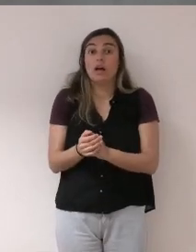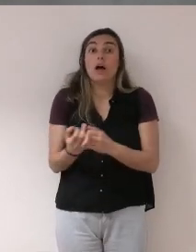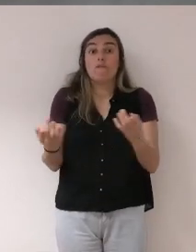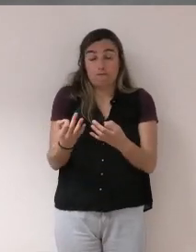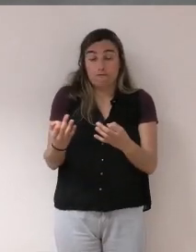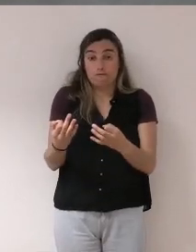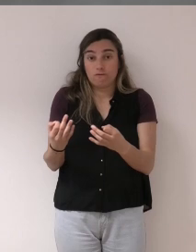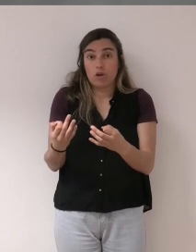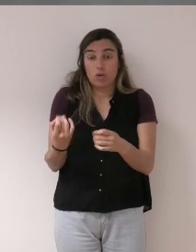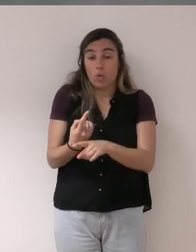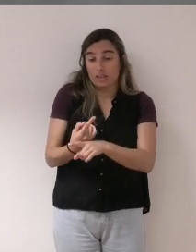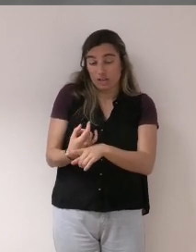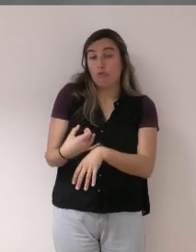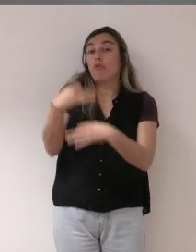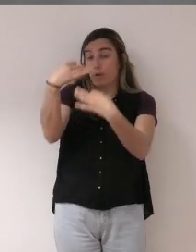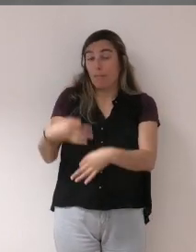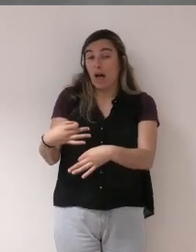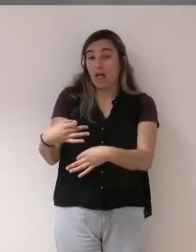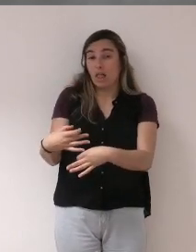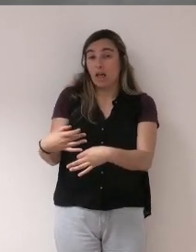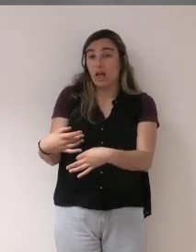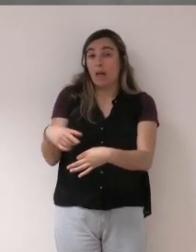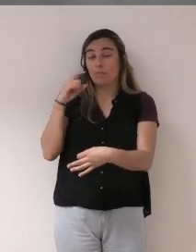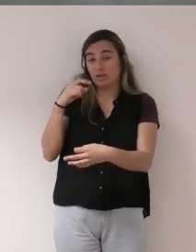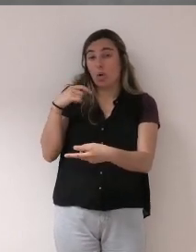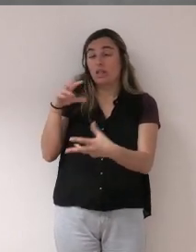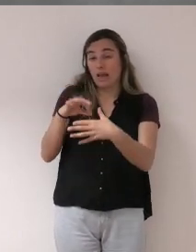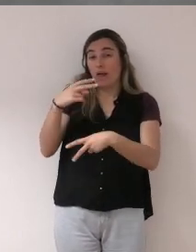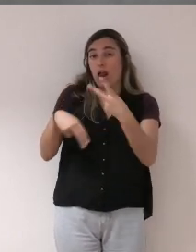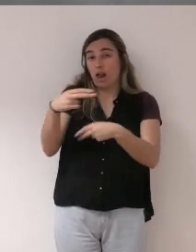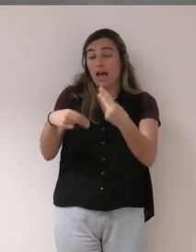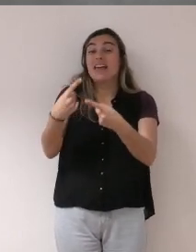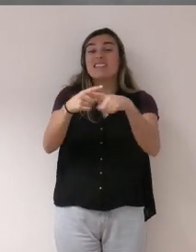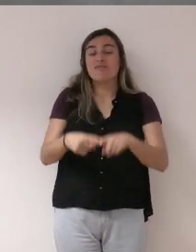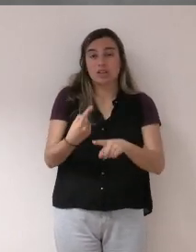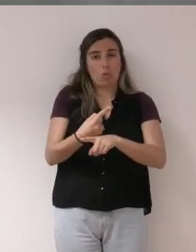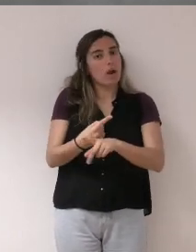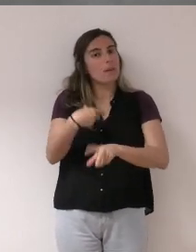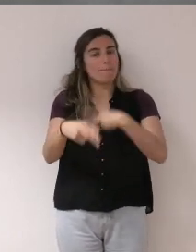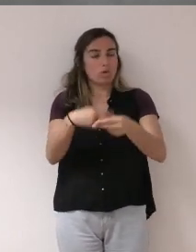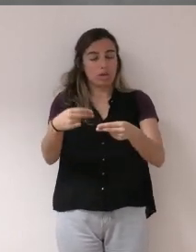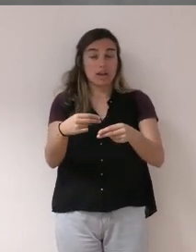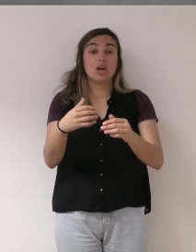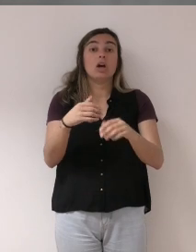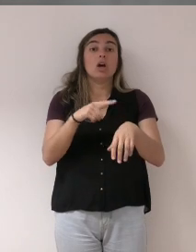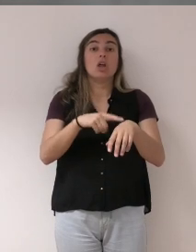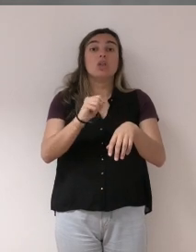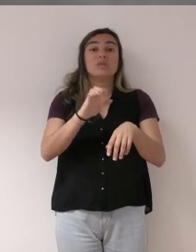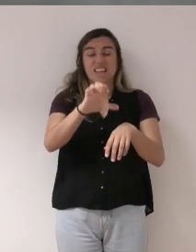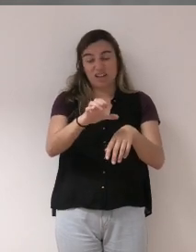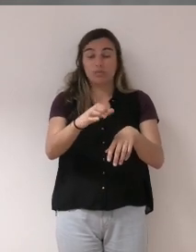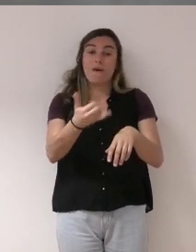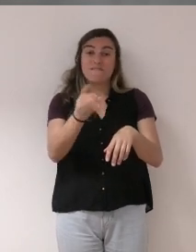aquilo que era a dimensão formal das vanguardas do modernismo, os diferentes modernismos que foram atravessando o século XX, das artes